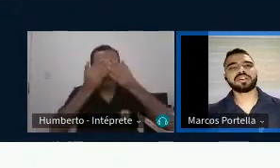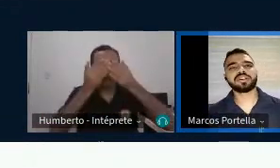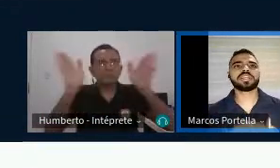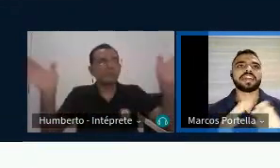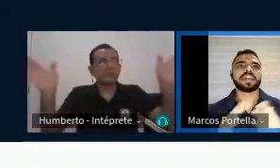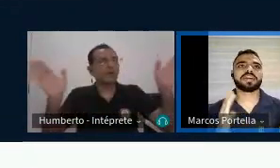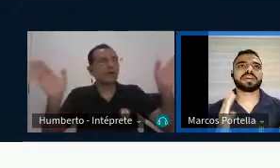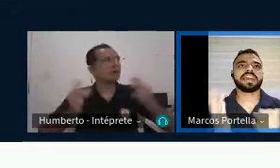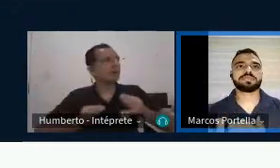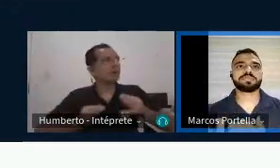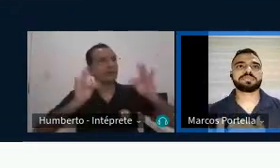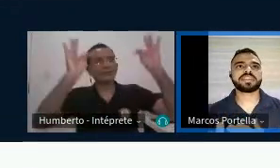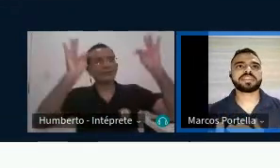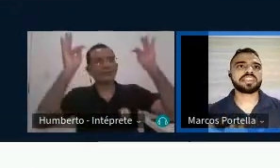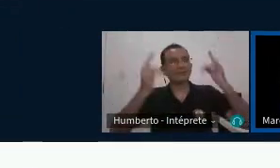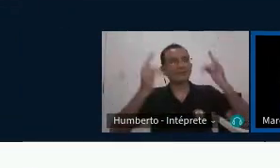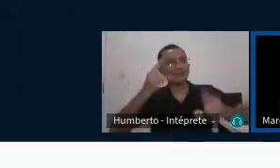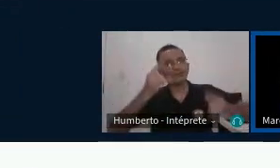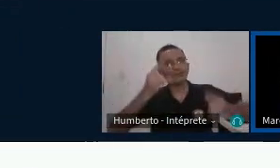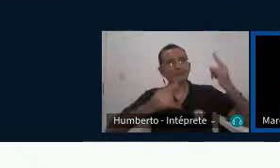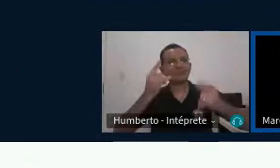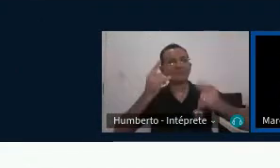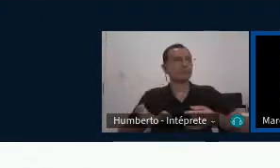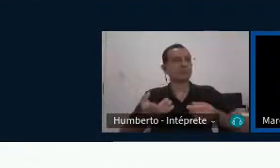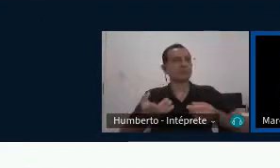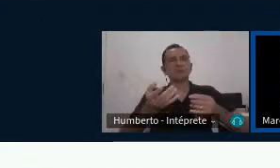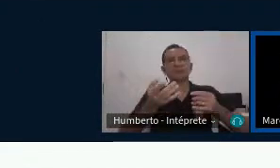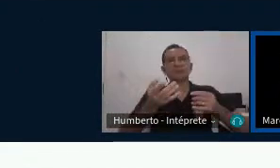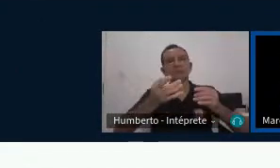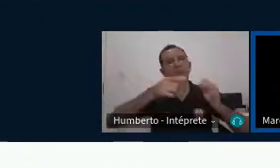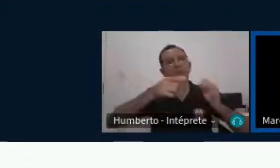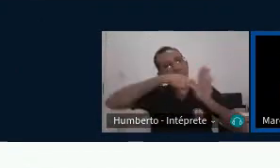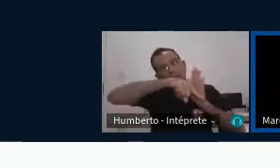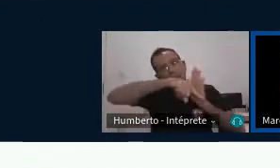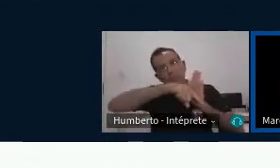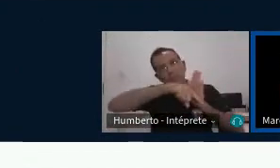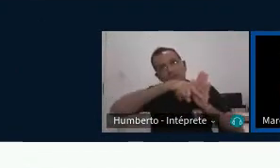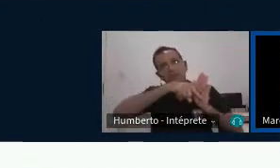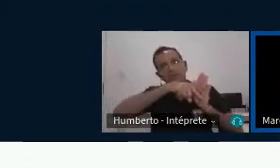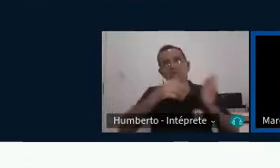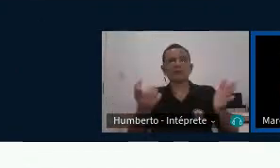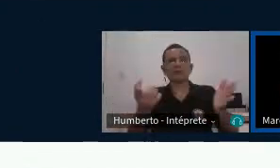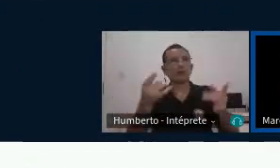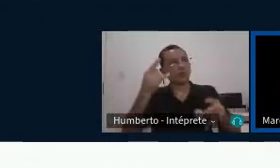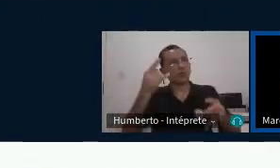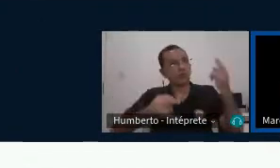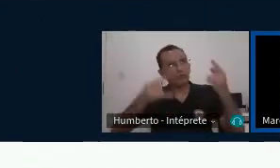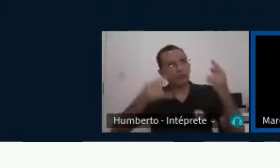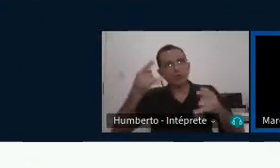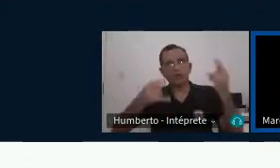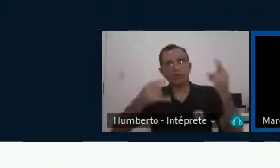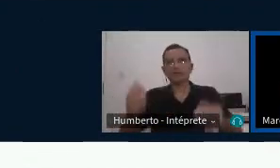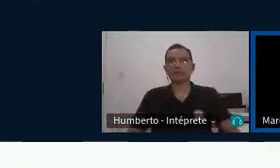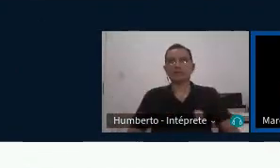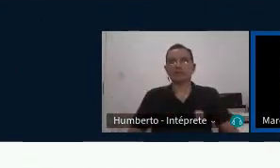é a experiência de pesquisa, você conhecer um pouco melhor o que é a experiência de robótica. Não precisa